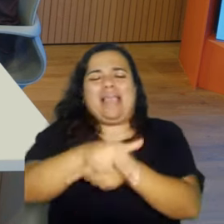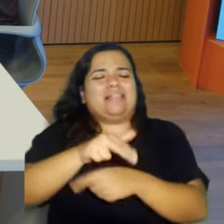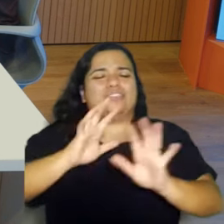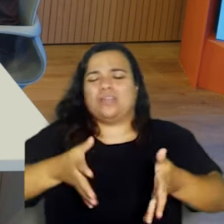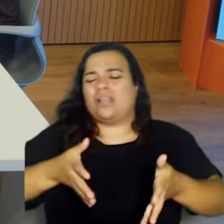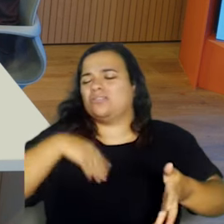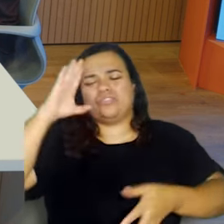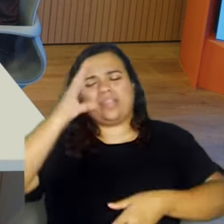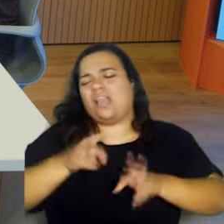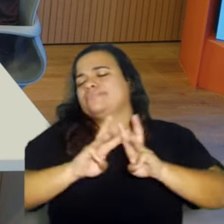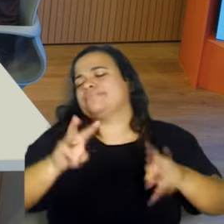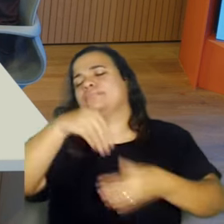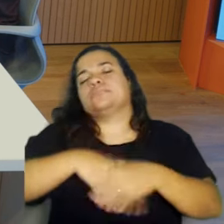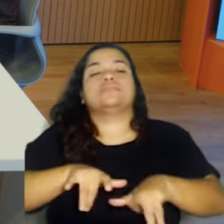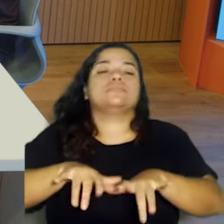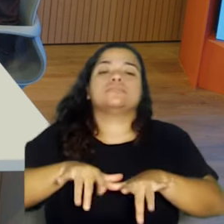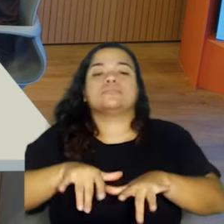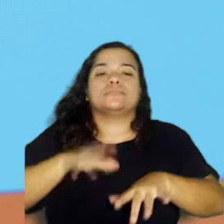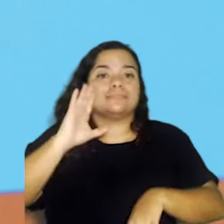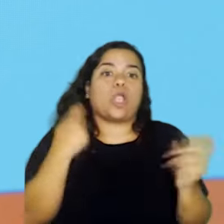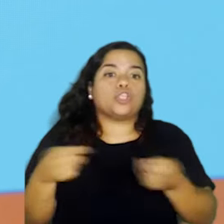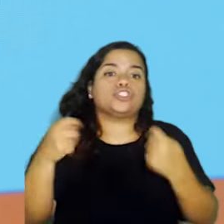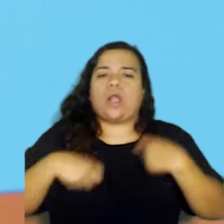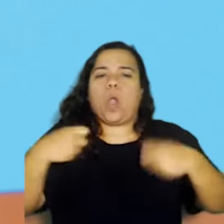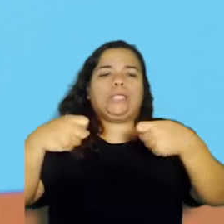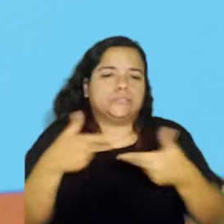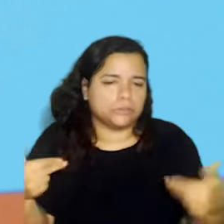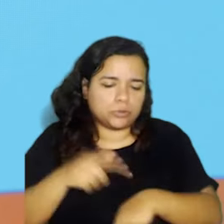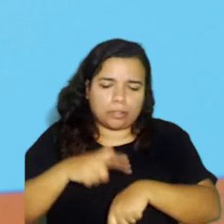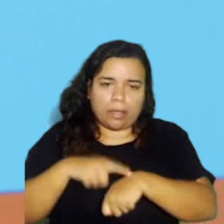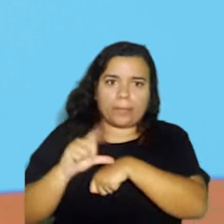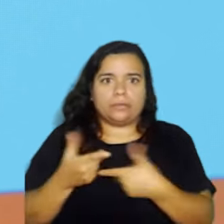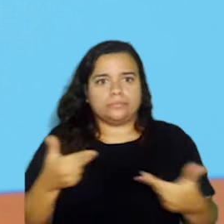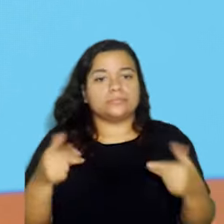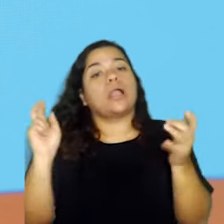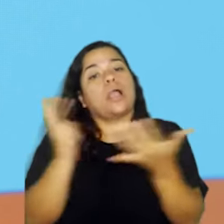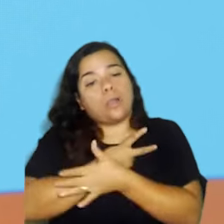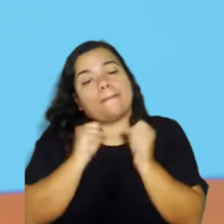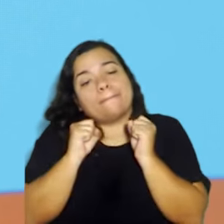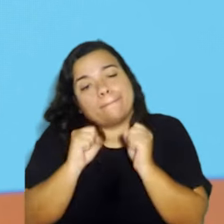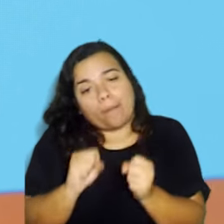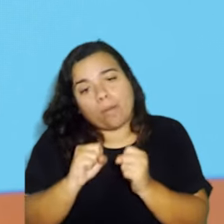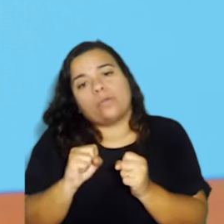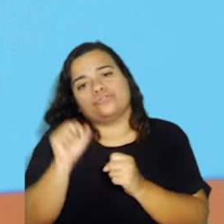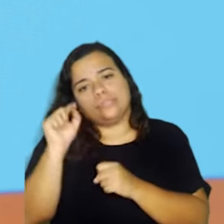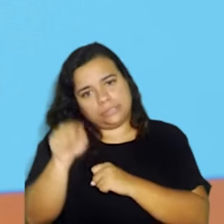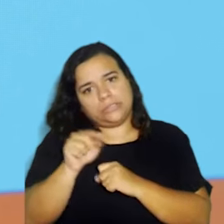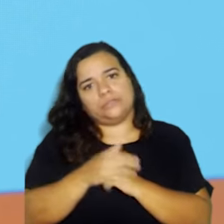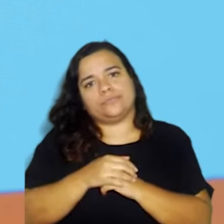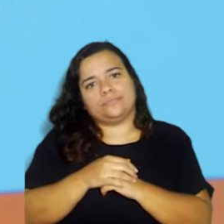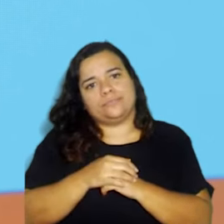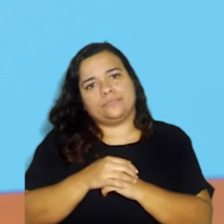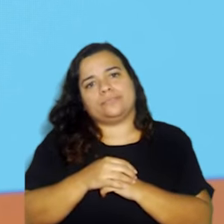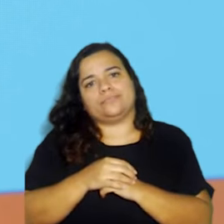e segue o jogo pouco lê na realidade é essa né então então é pode acontecer de fato essa situação a pessoa